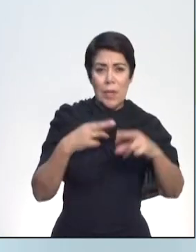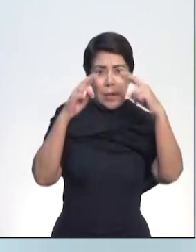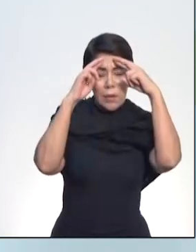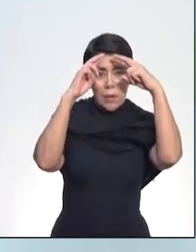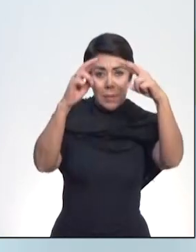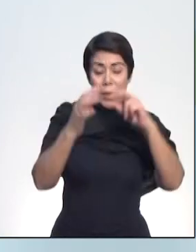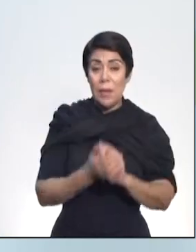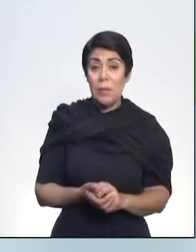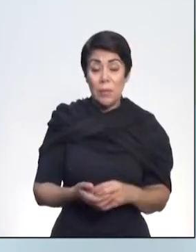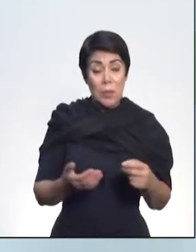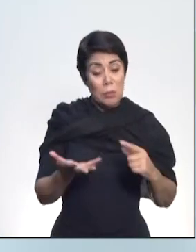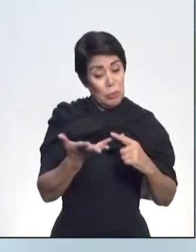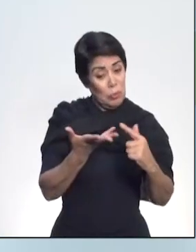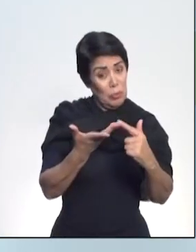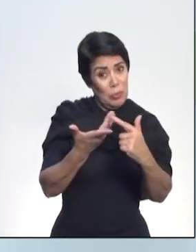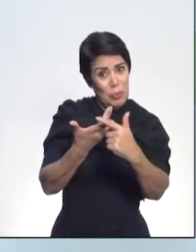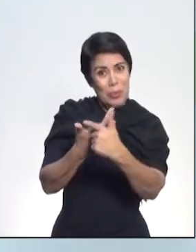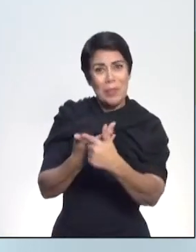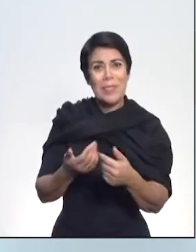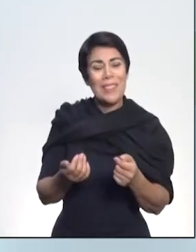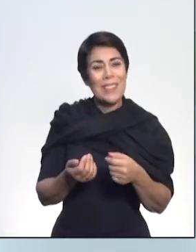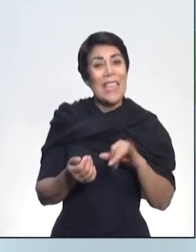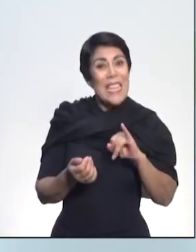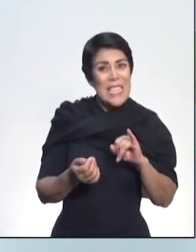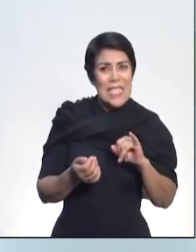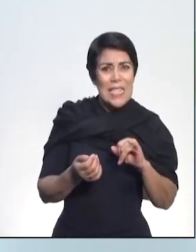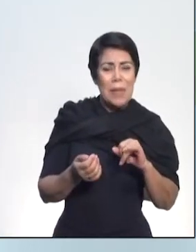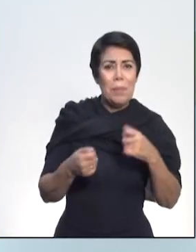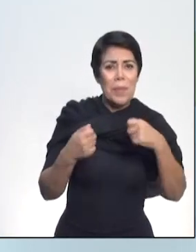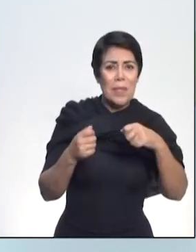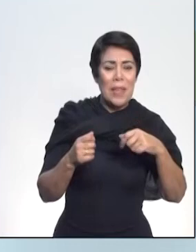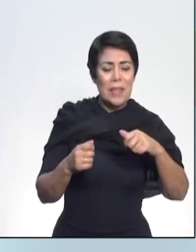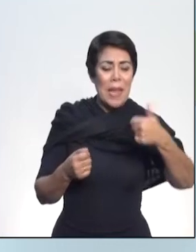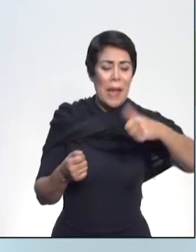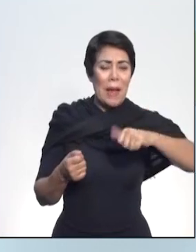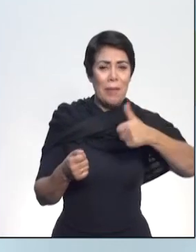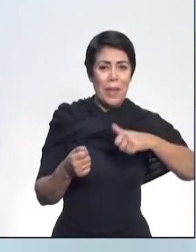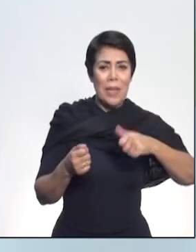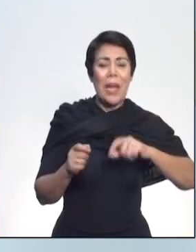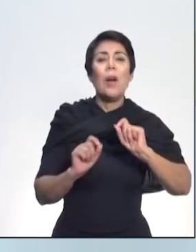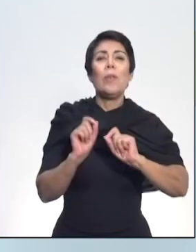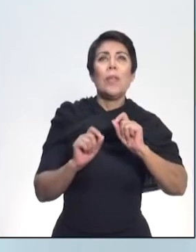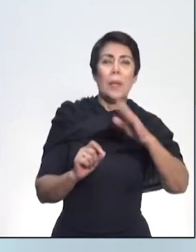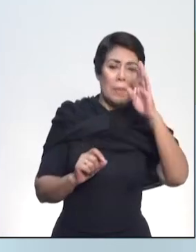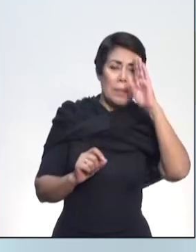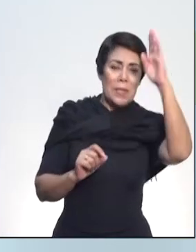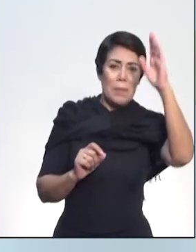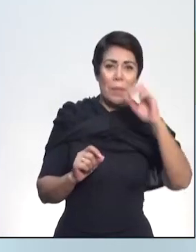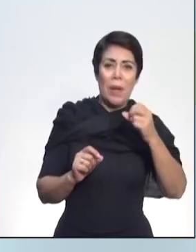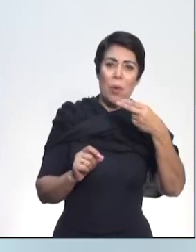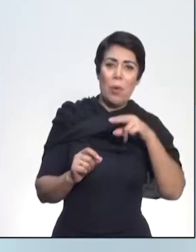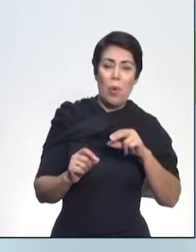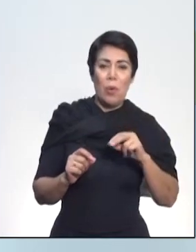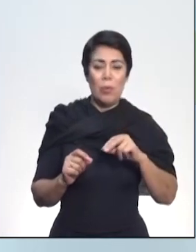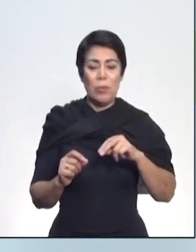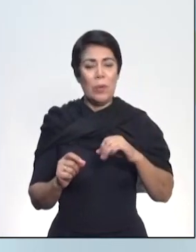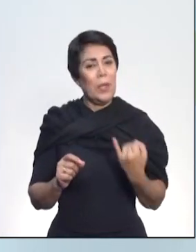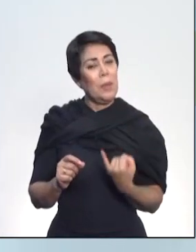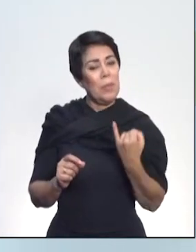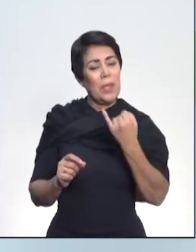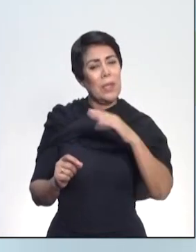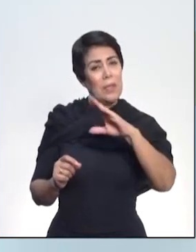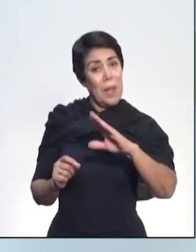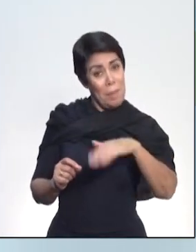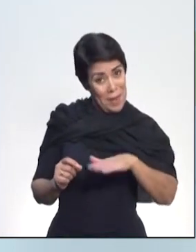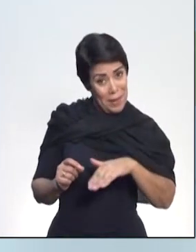Então, se eu fosse fazer um ranking, ou mesmo colocar os meus valores em ordem crescente, isso